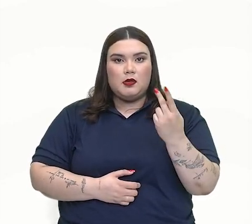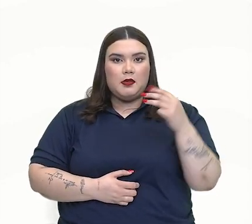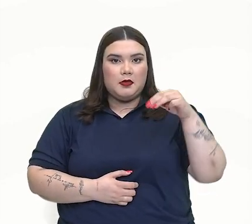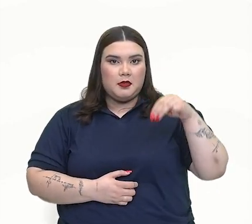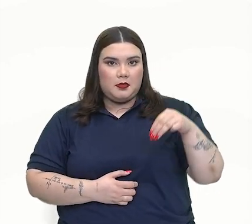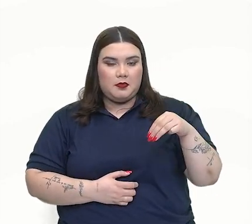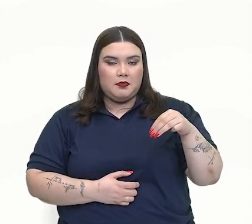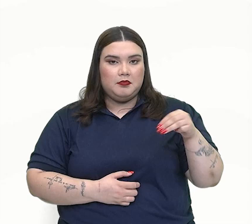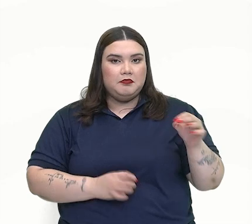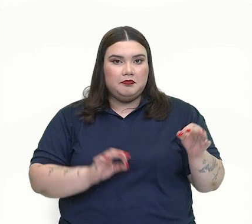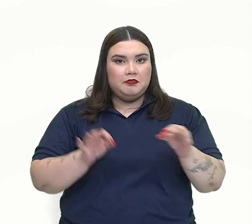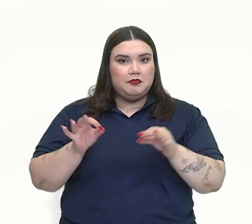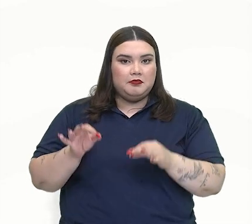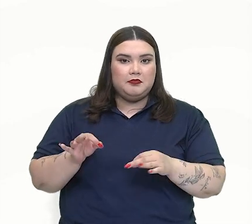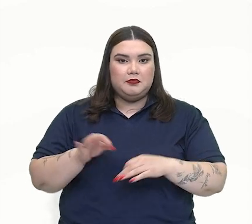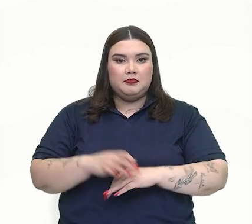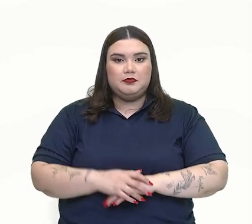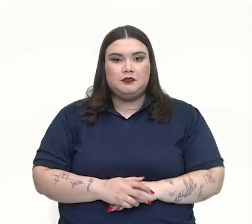237